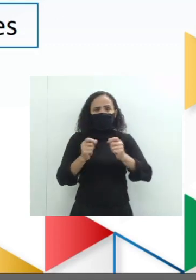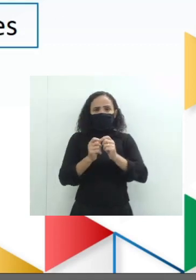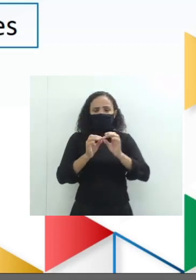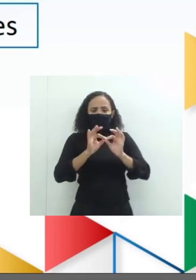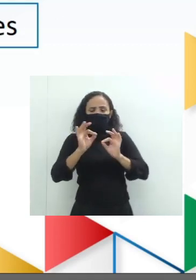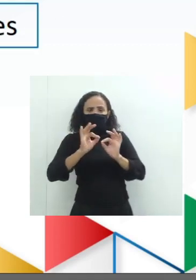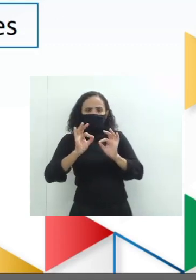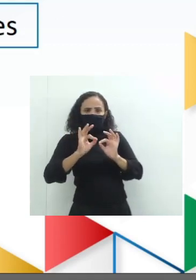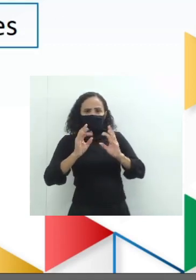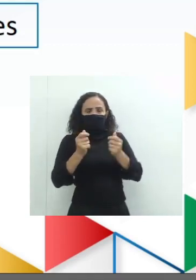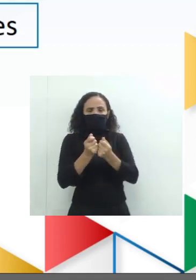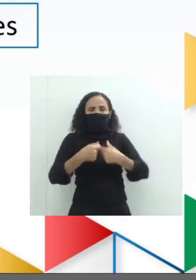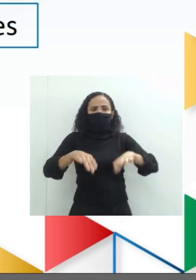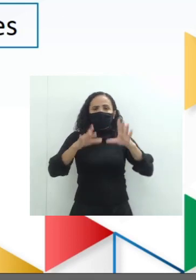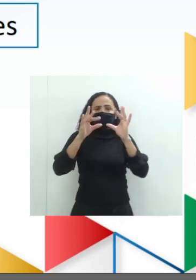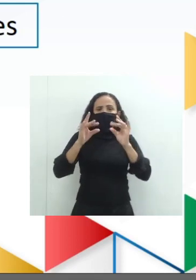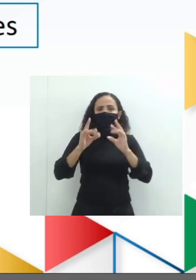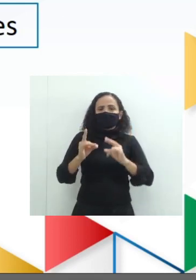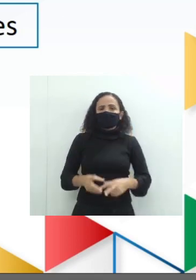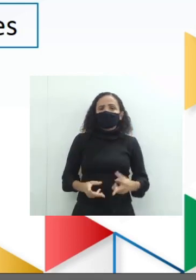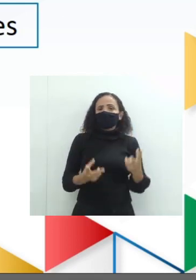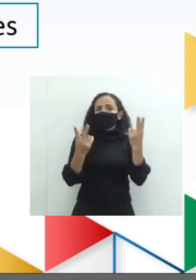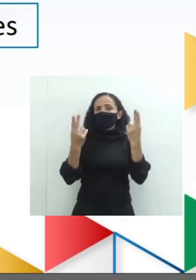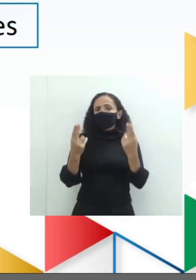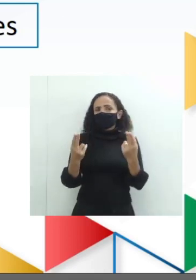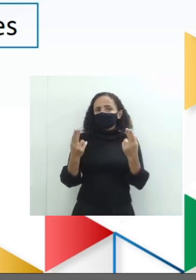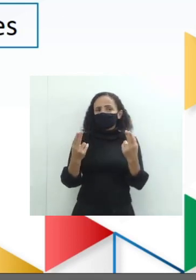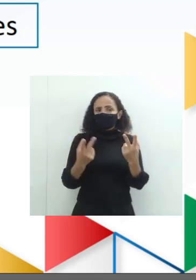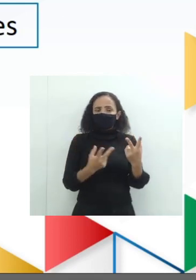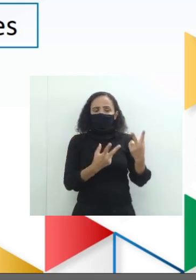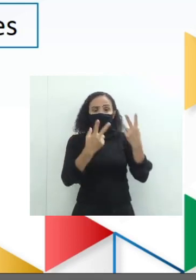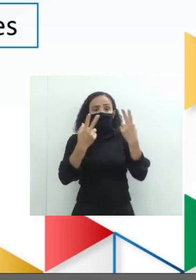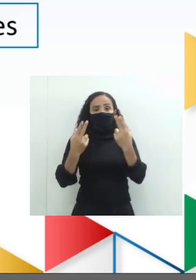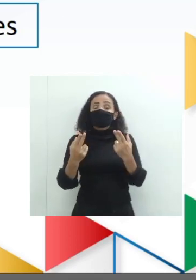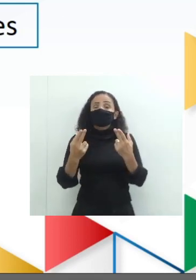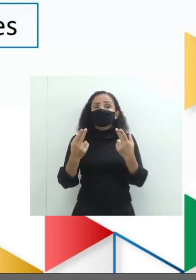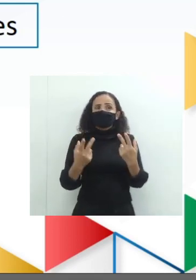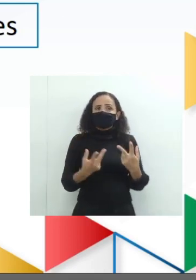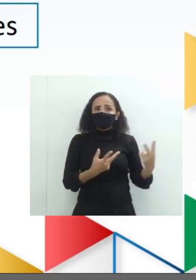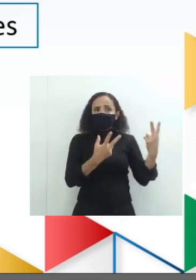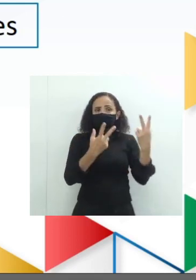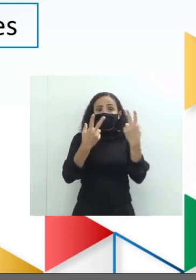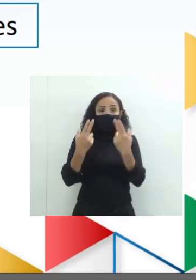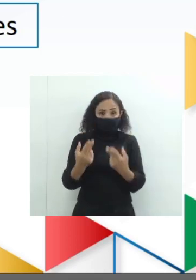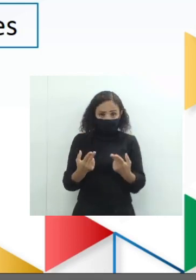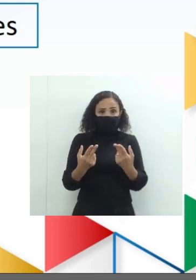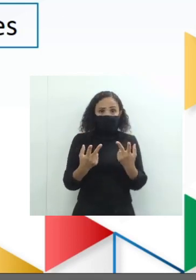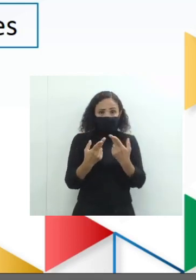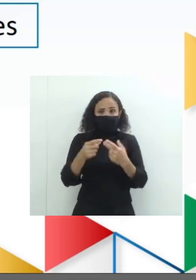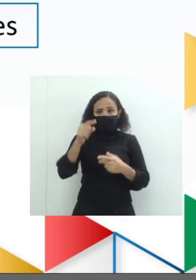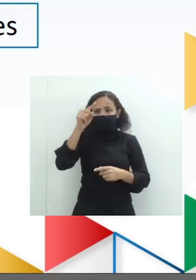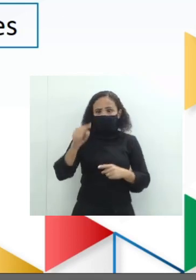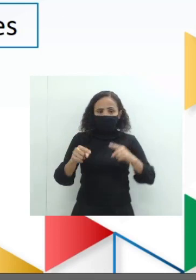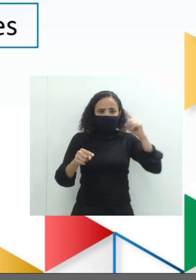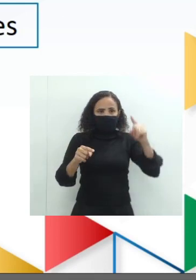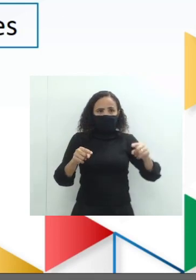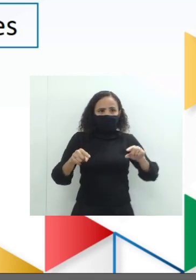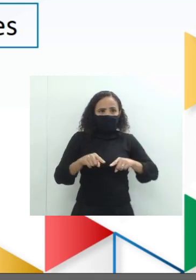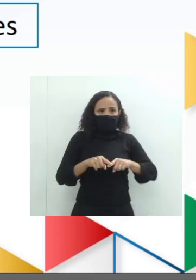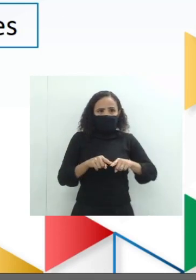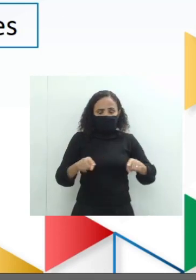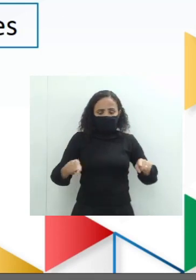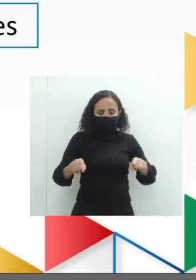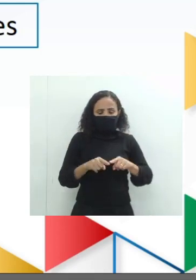dois triângulos retângulos aí são iguais. Então, quando eu tenho dois lados iguais, os ângulos da base também são